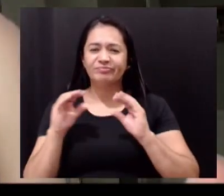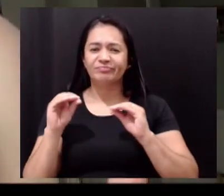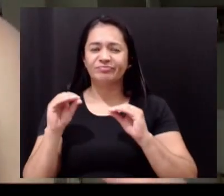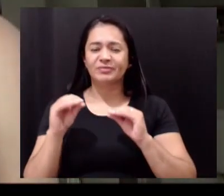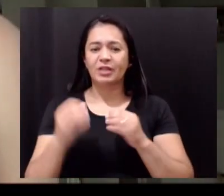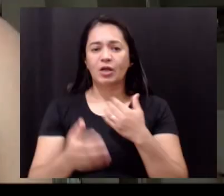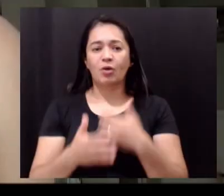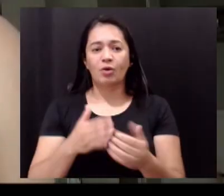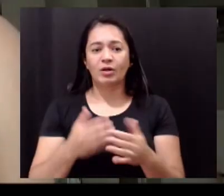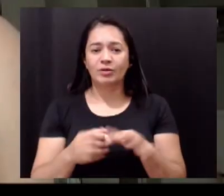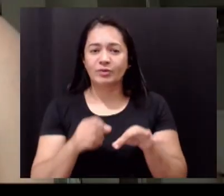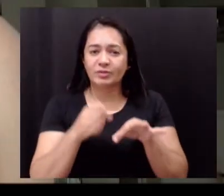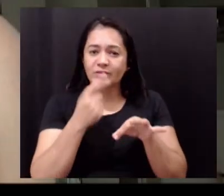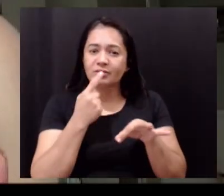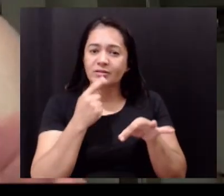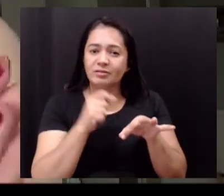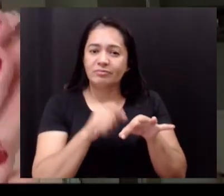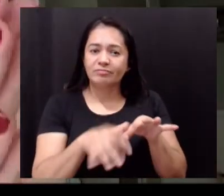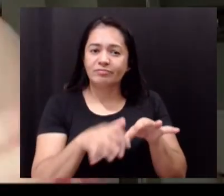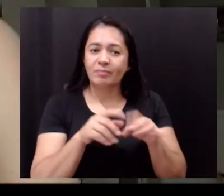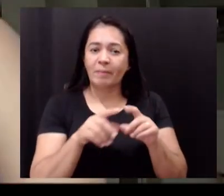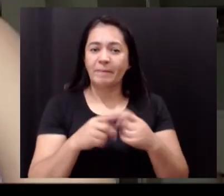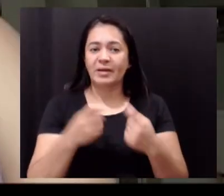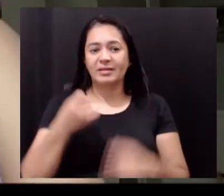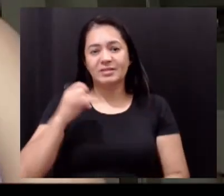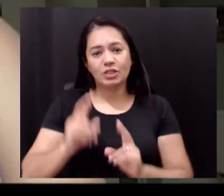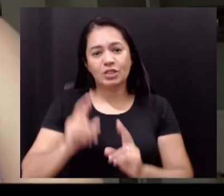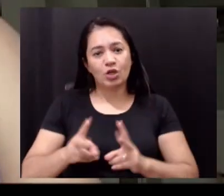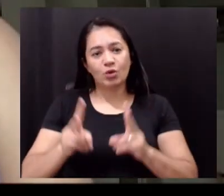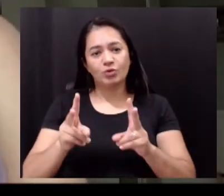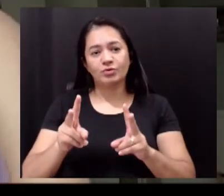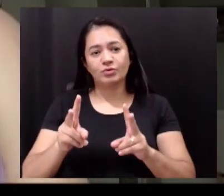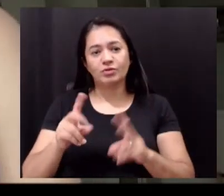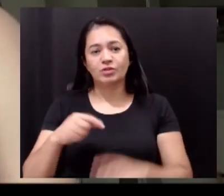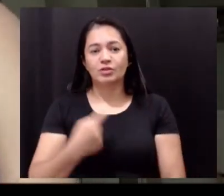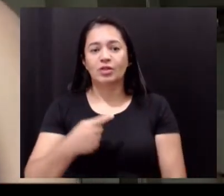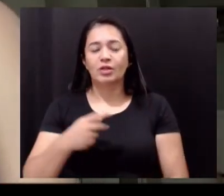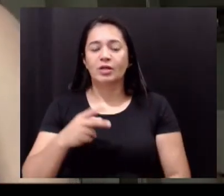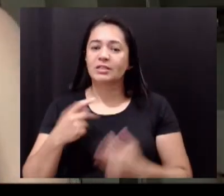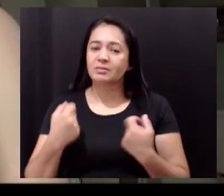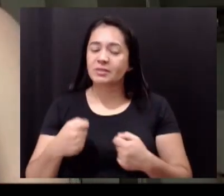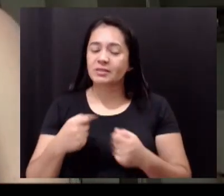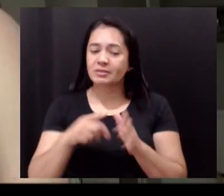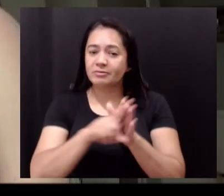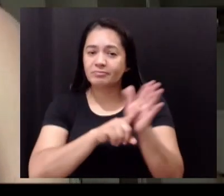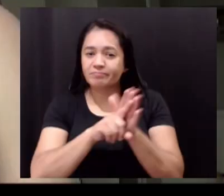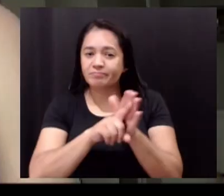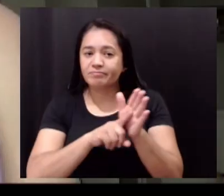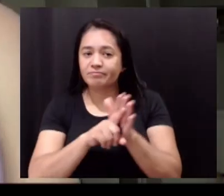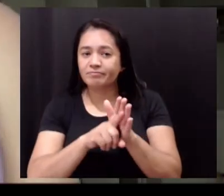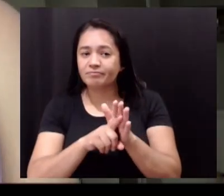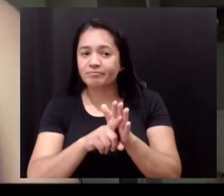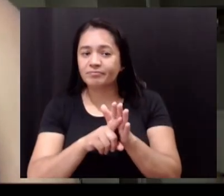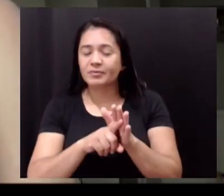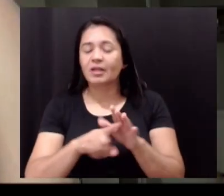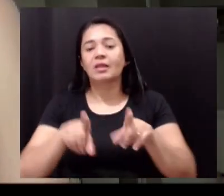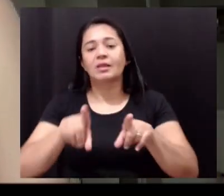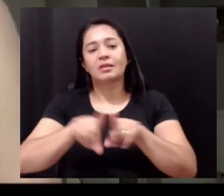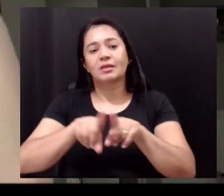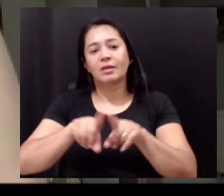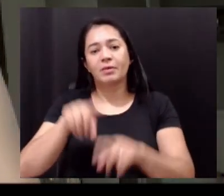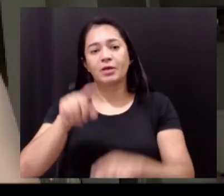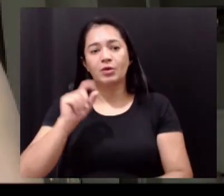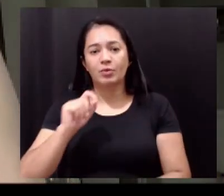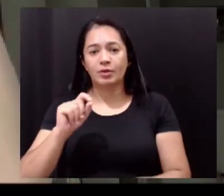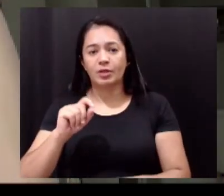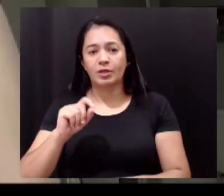esse sangramento ele é persistente, a gente sempre tem que investigar. A gente tem também não só apenas o câncer de colo de útero,